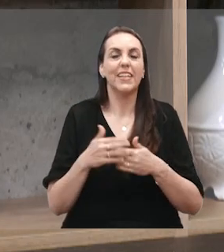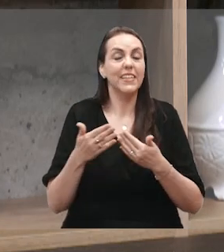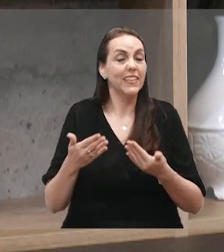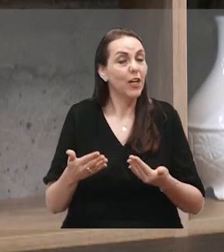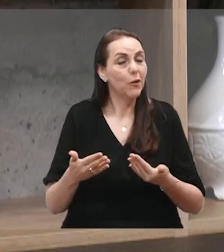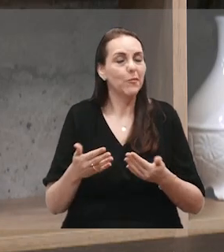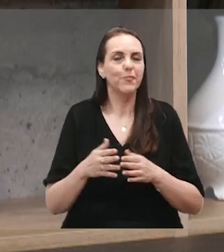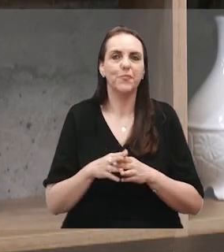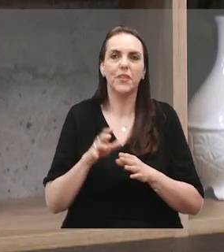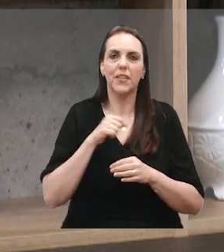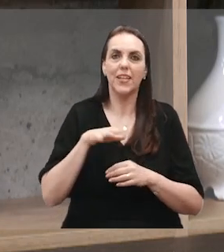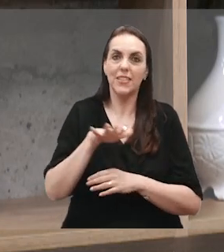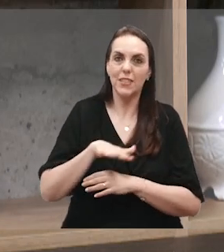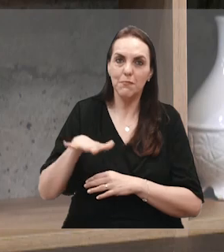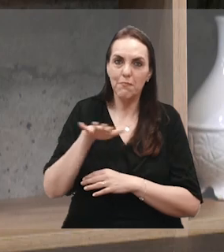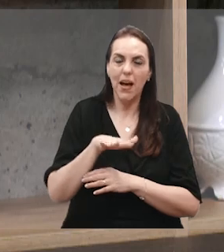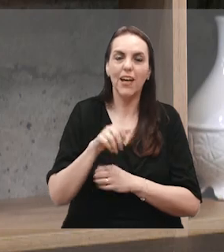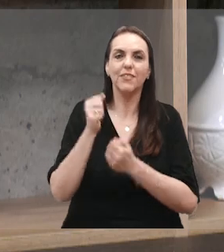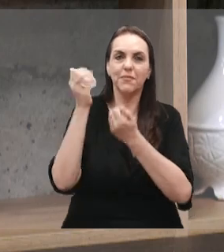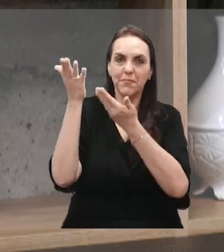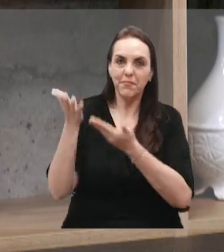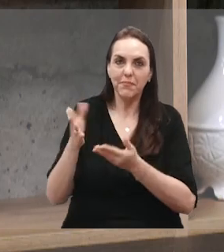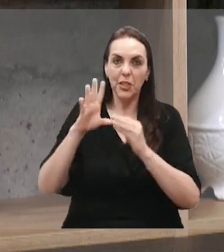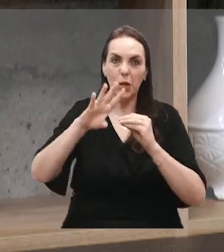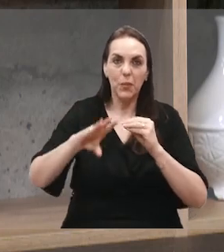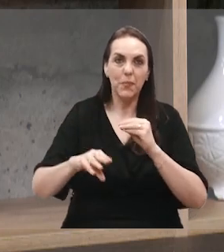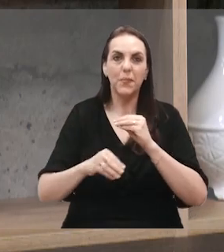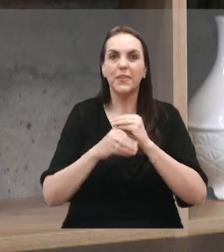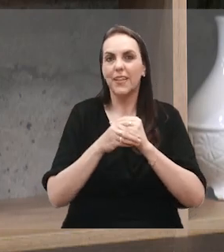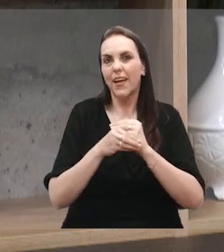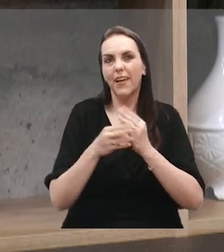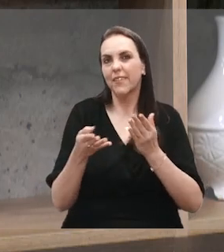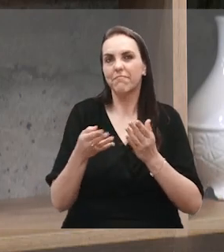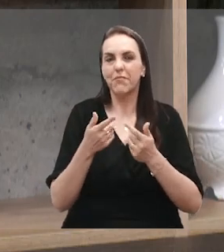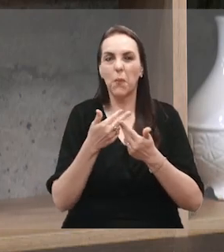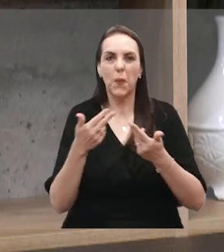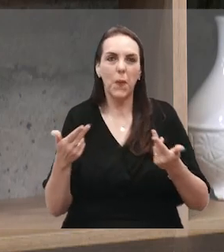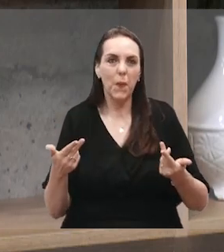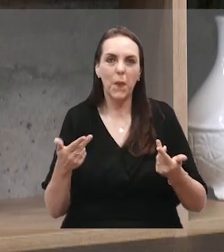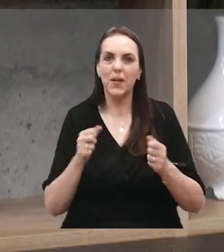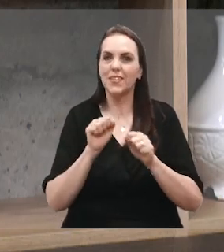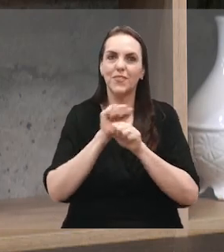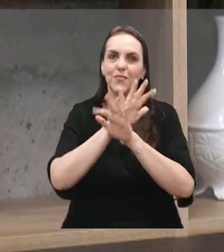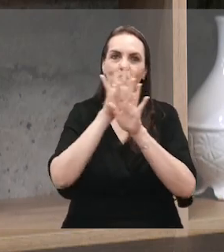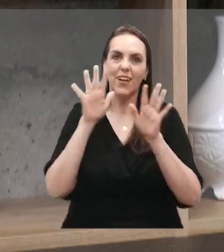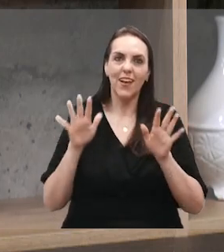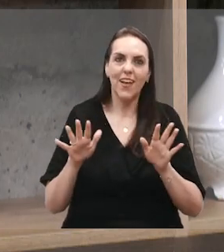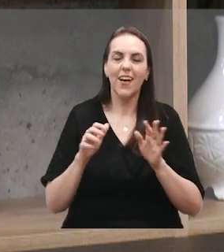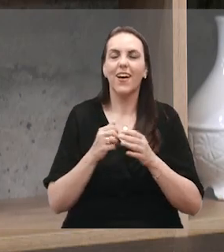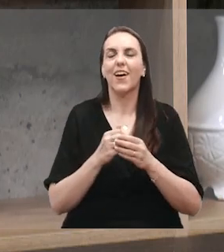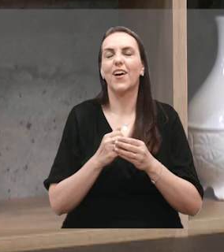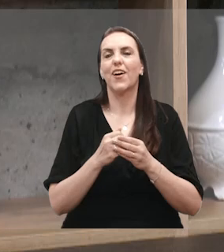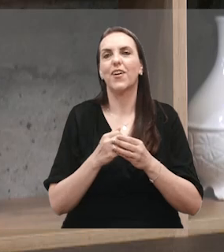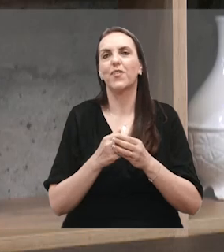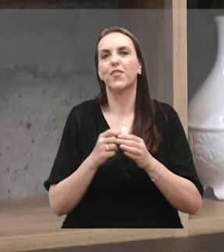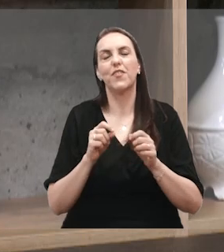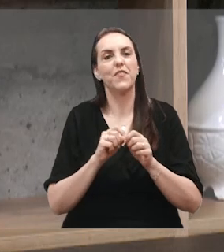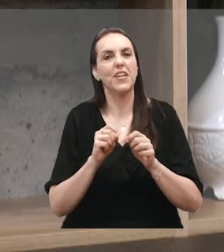então ainda há um espaço para que a senhora tente complementar algum ponto que não tenha ficado tão claro,